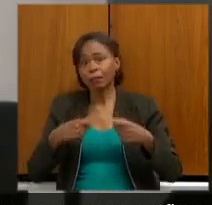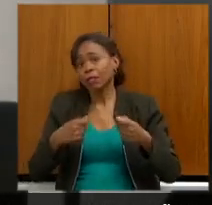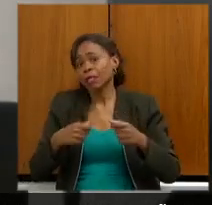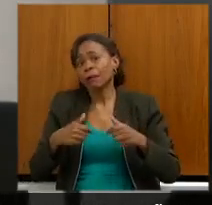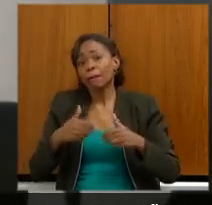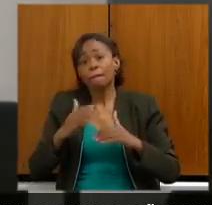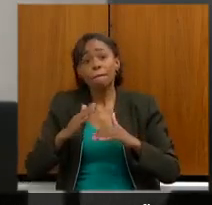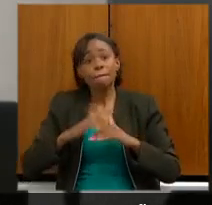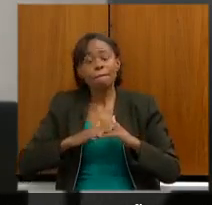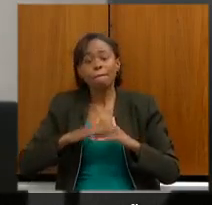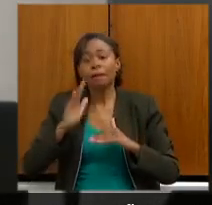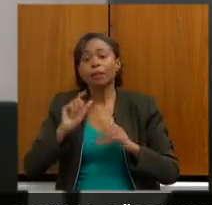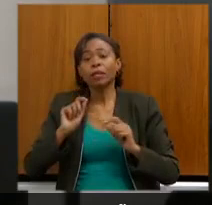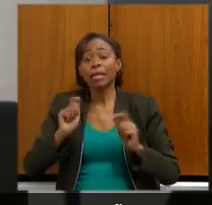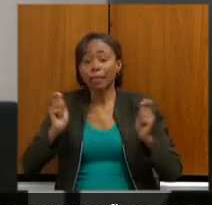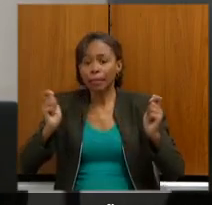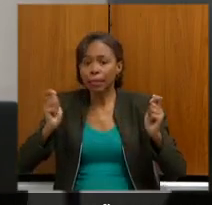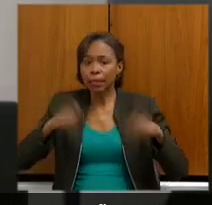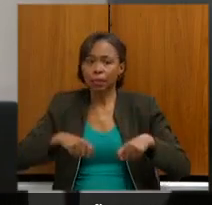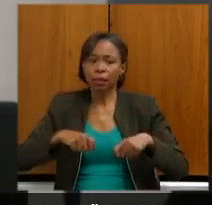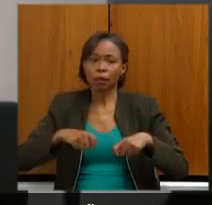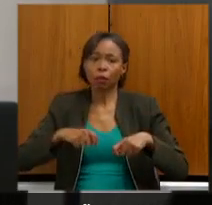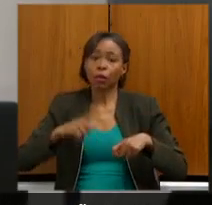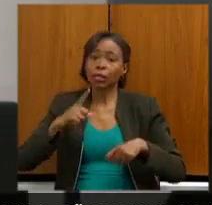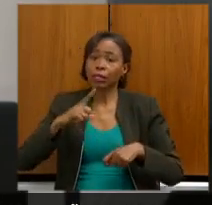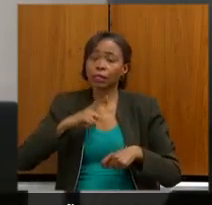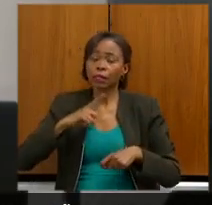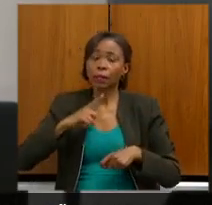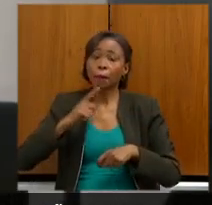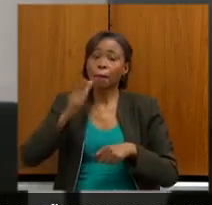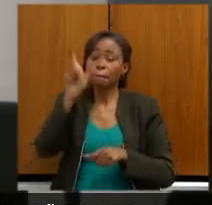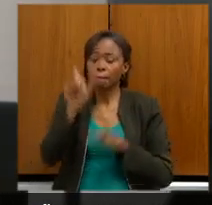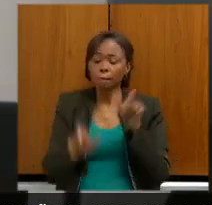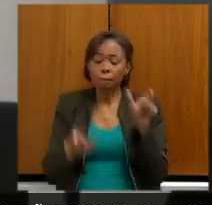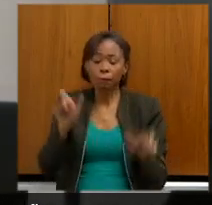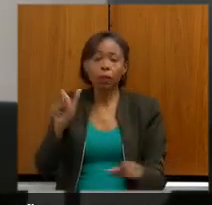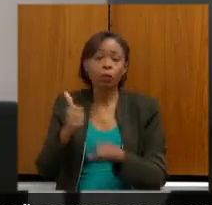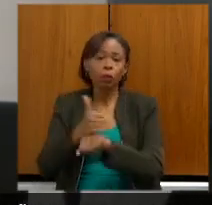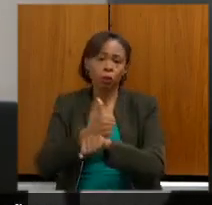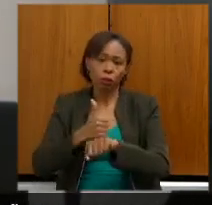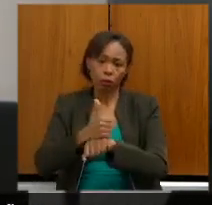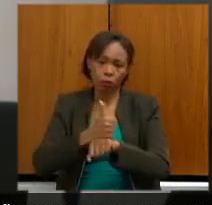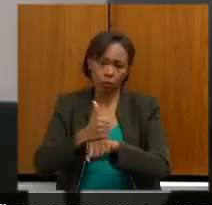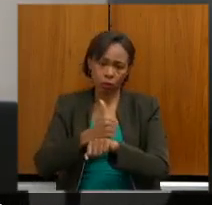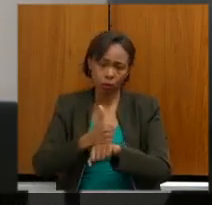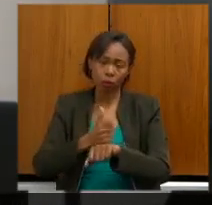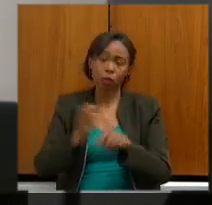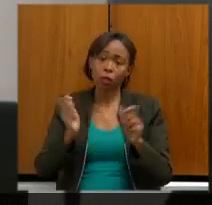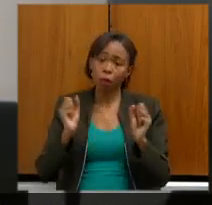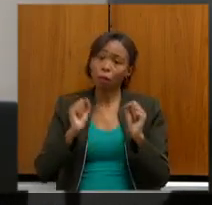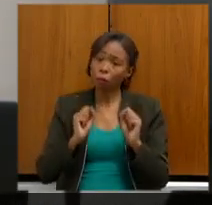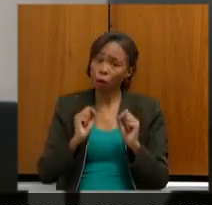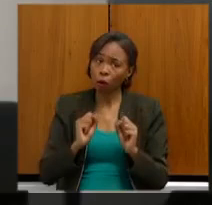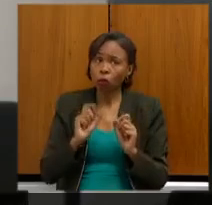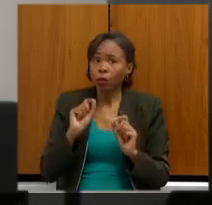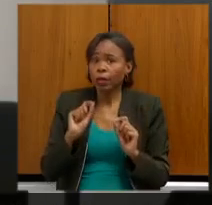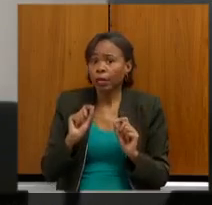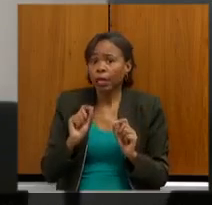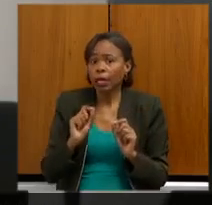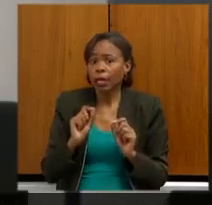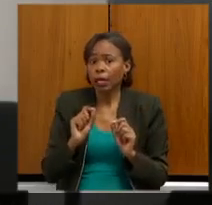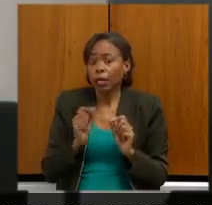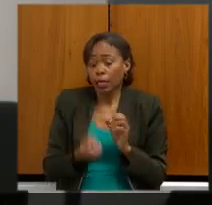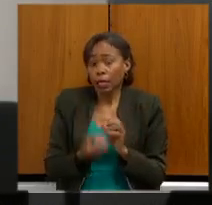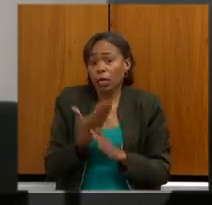apto com profissionais que consigam criar estabelecer um